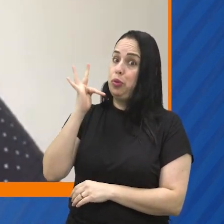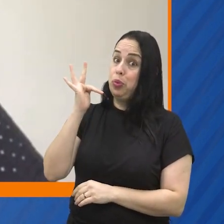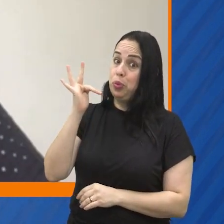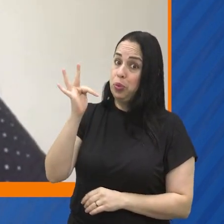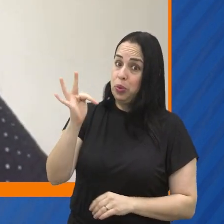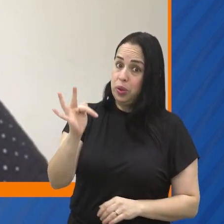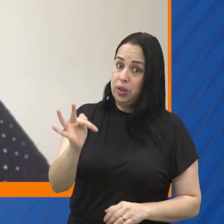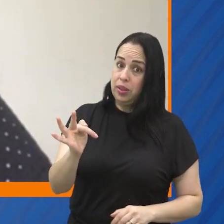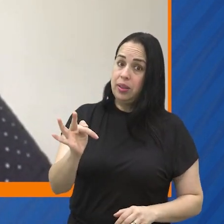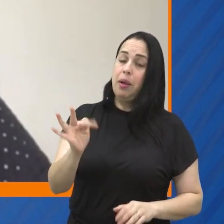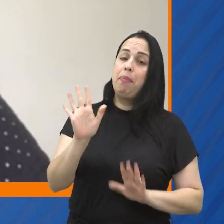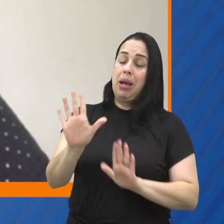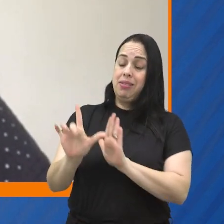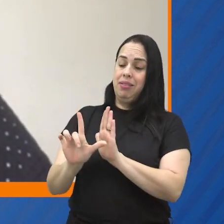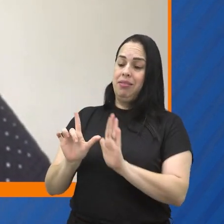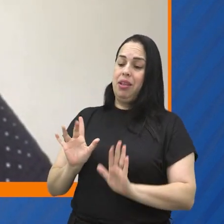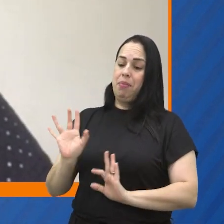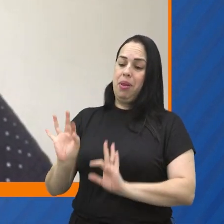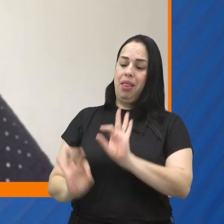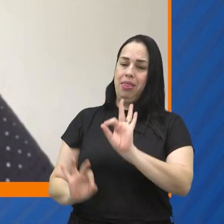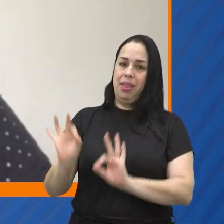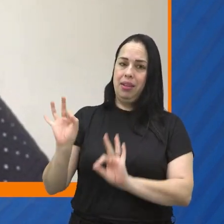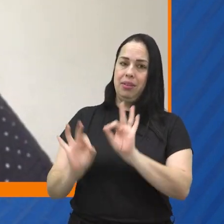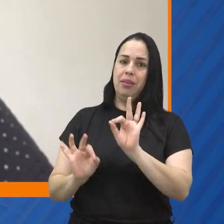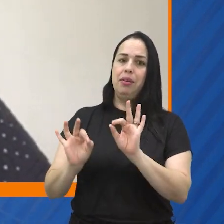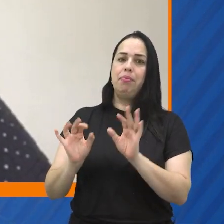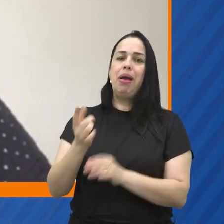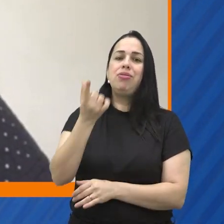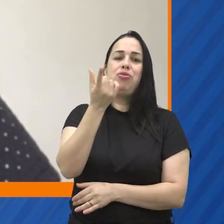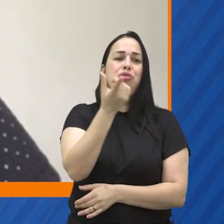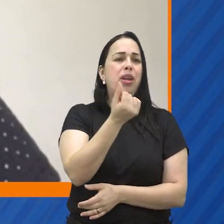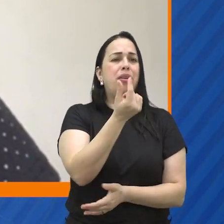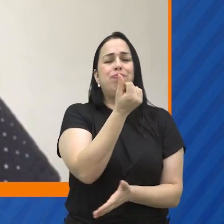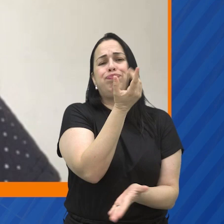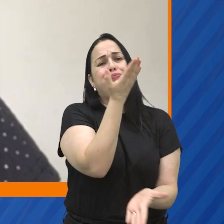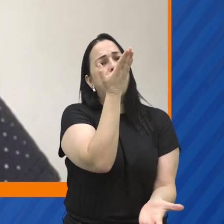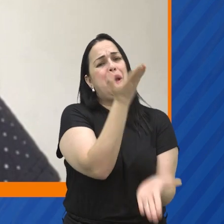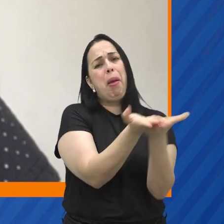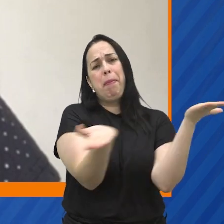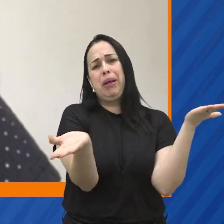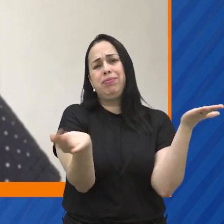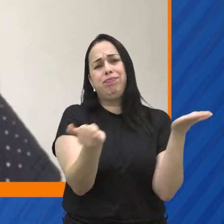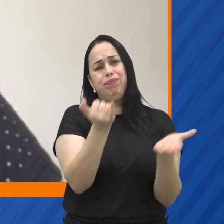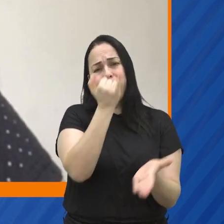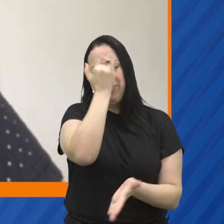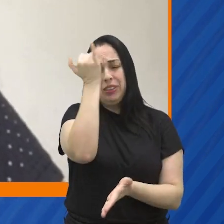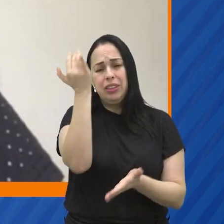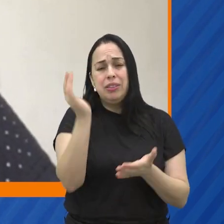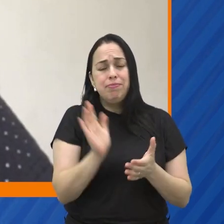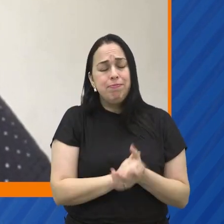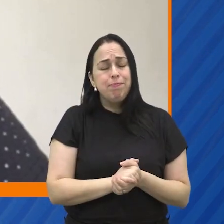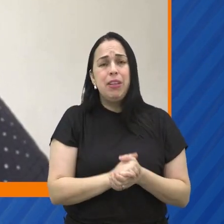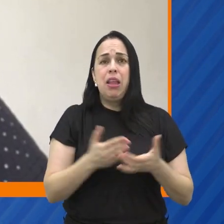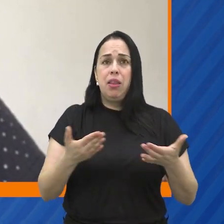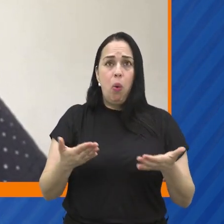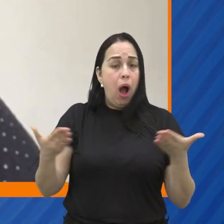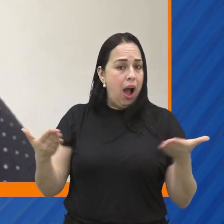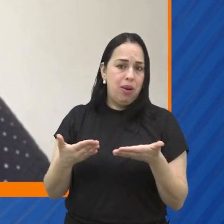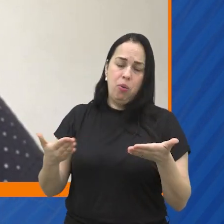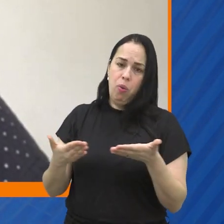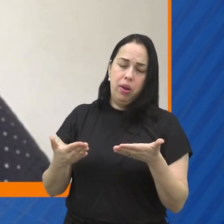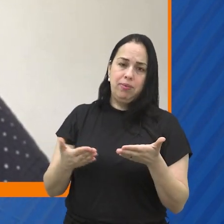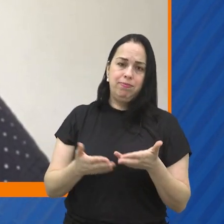com mais um planejamento, mas foi muito dinheiro perdido, né? Então, no momento não